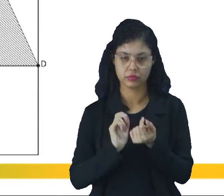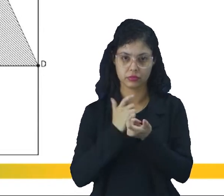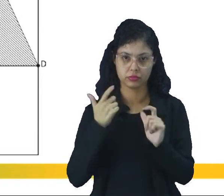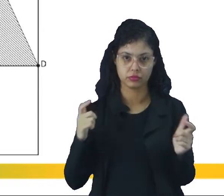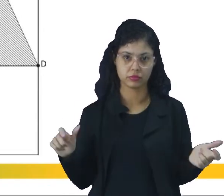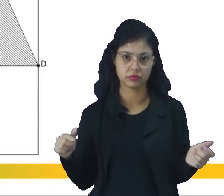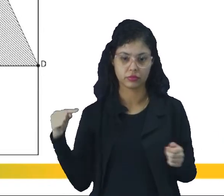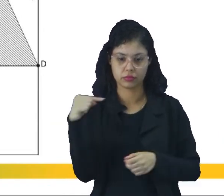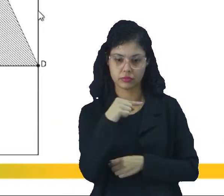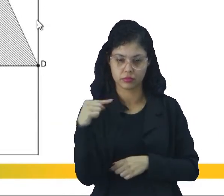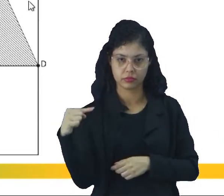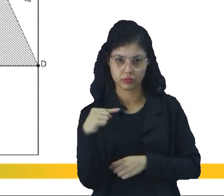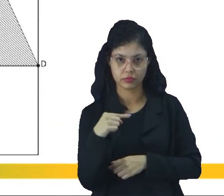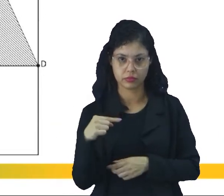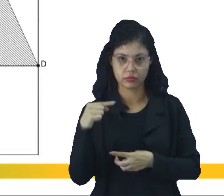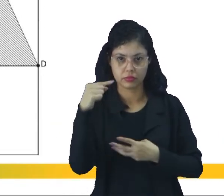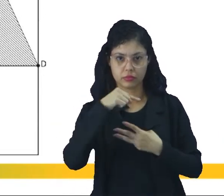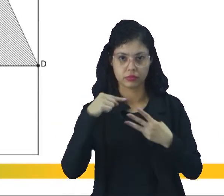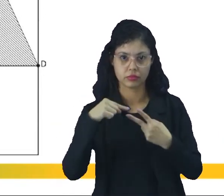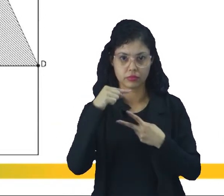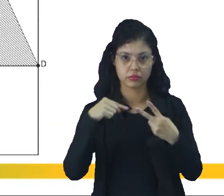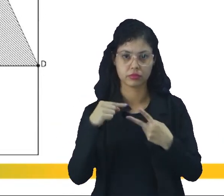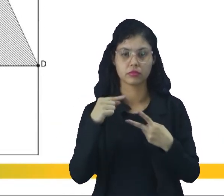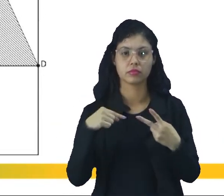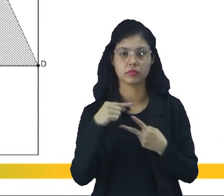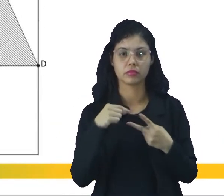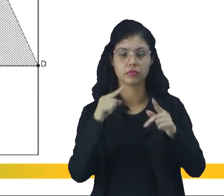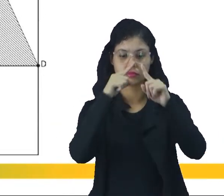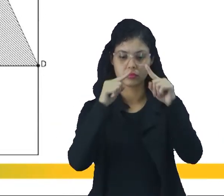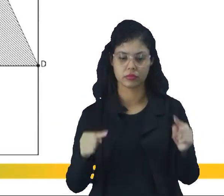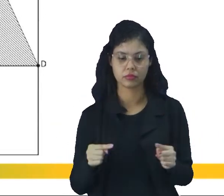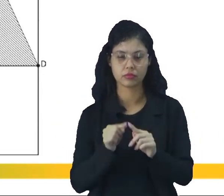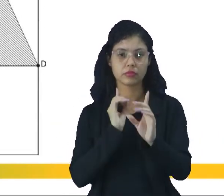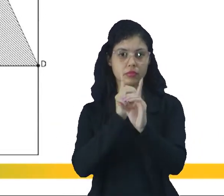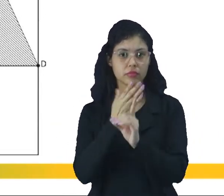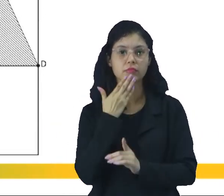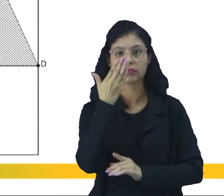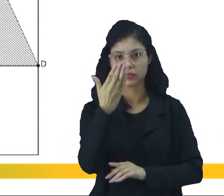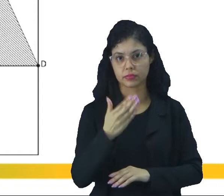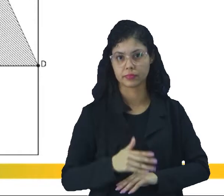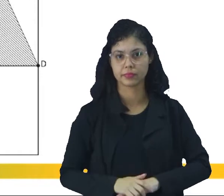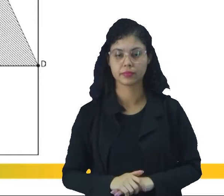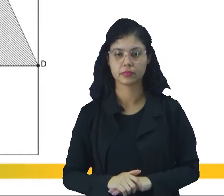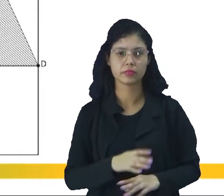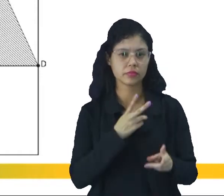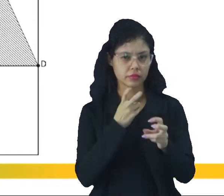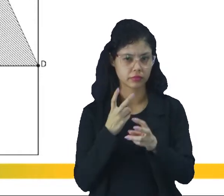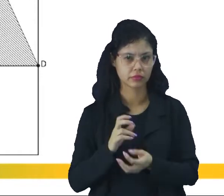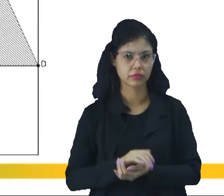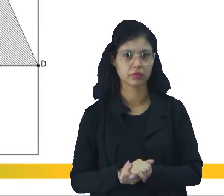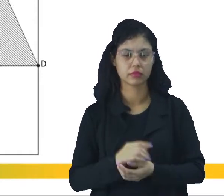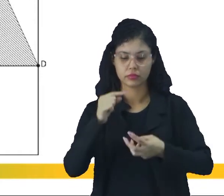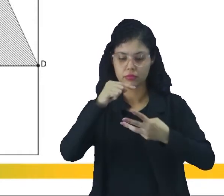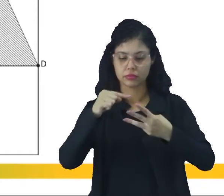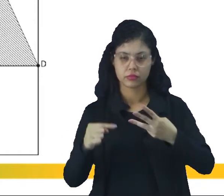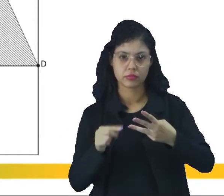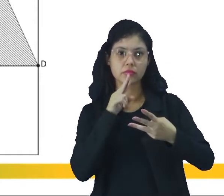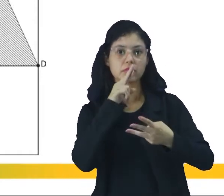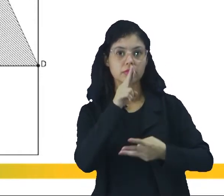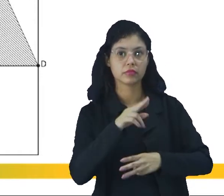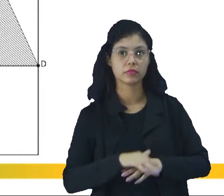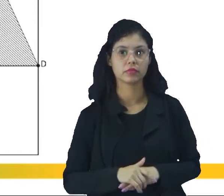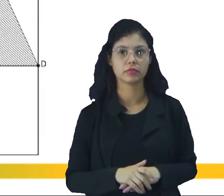menos a área dos triângulos vai me dar a área achurada pedida. Perceberam? Então são 3